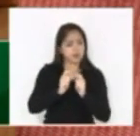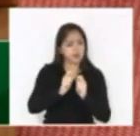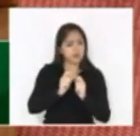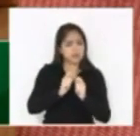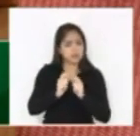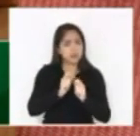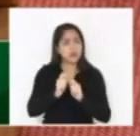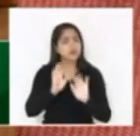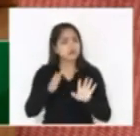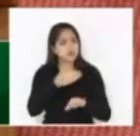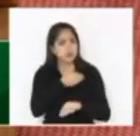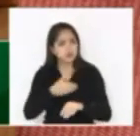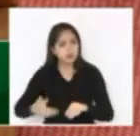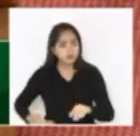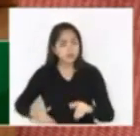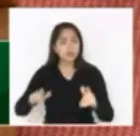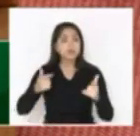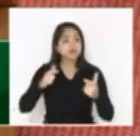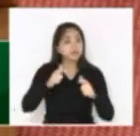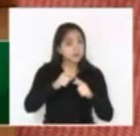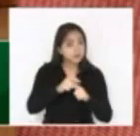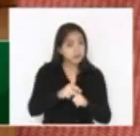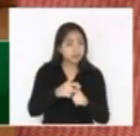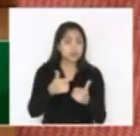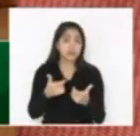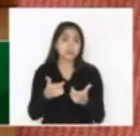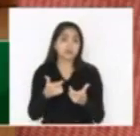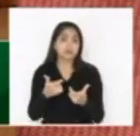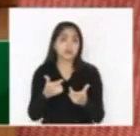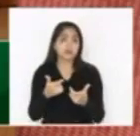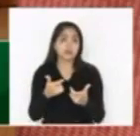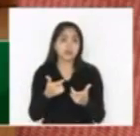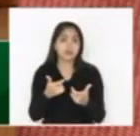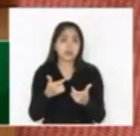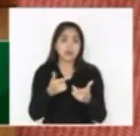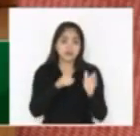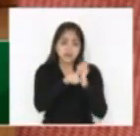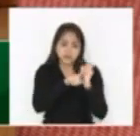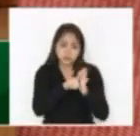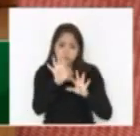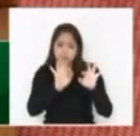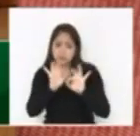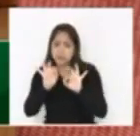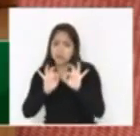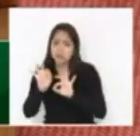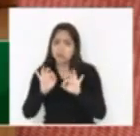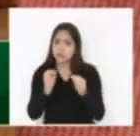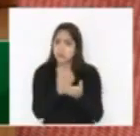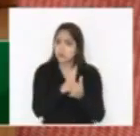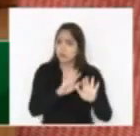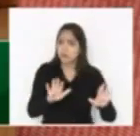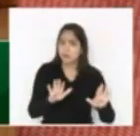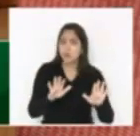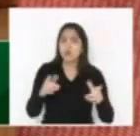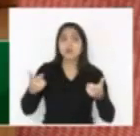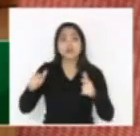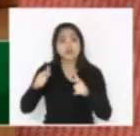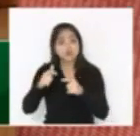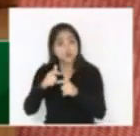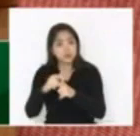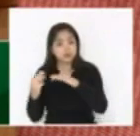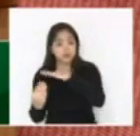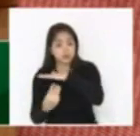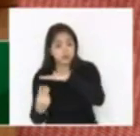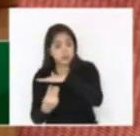já diminuiu, o pessoal do planejamento não tem mais, e aí diminuiu também o terceirizado,